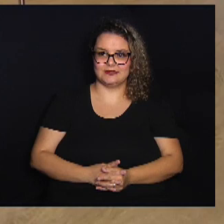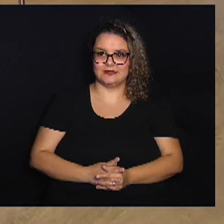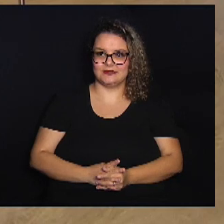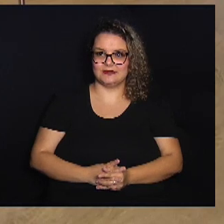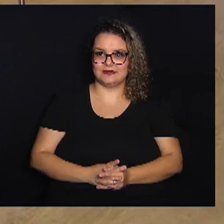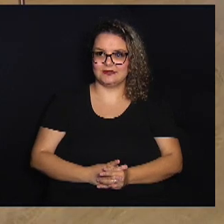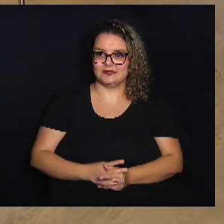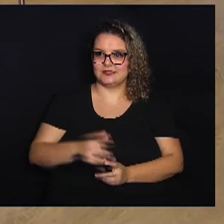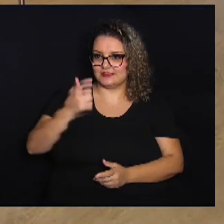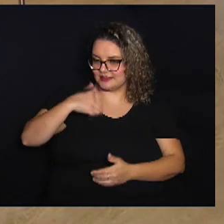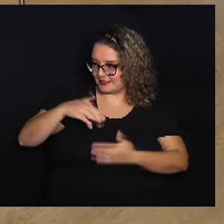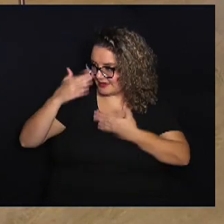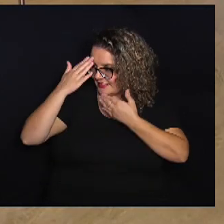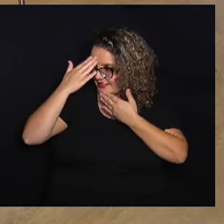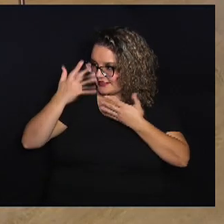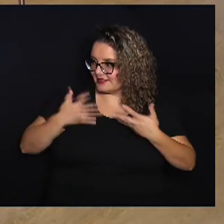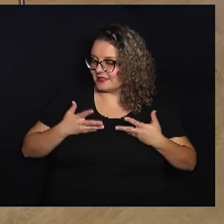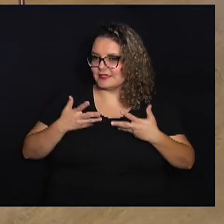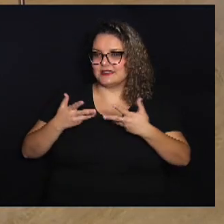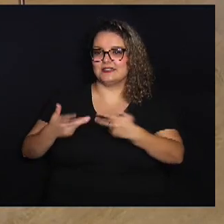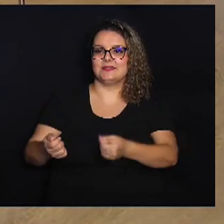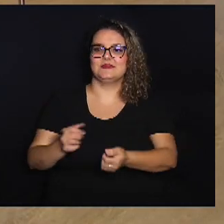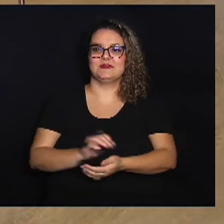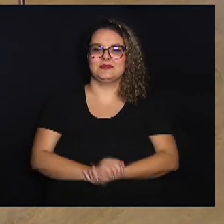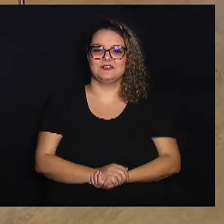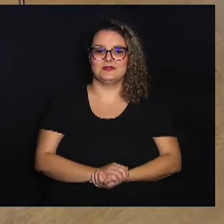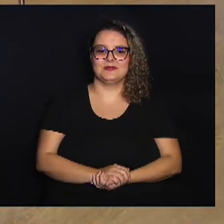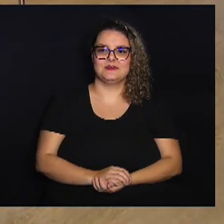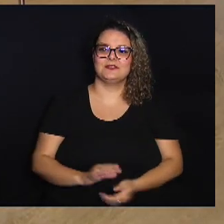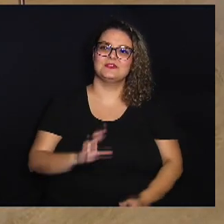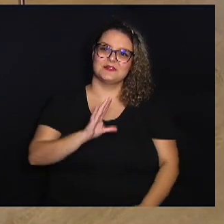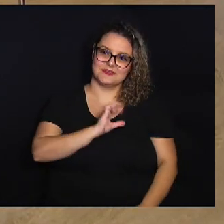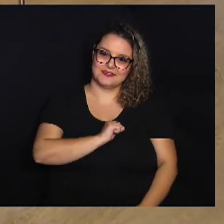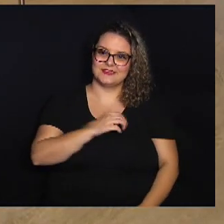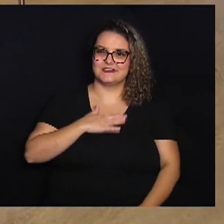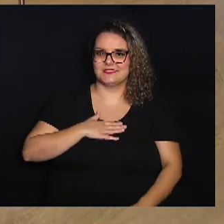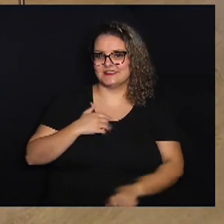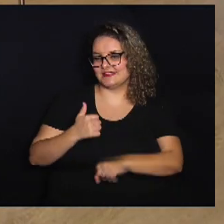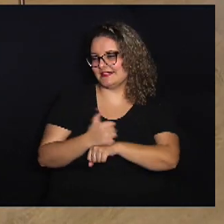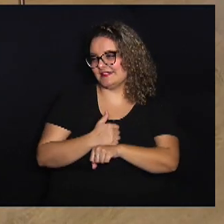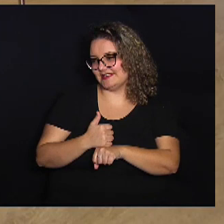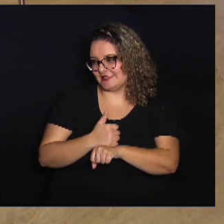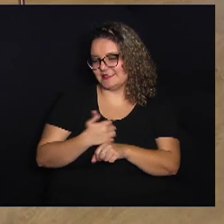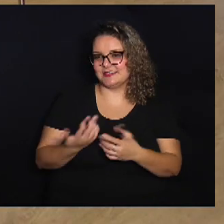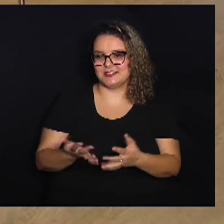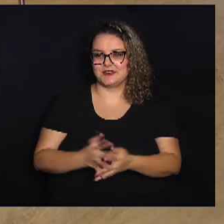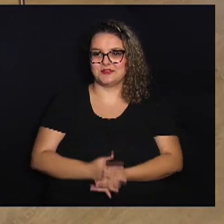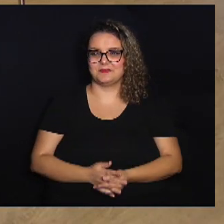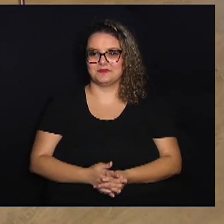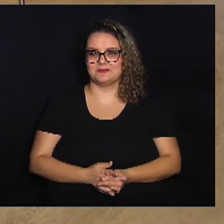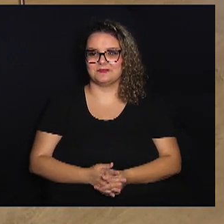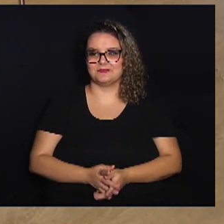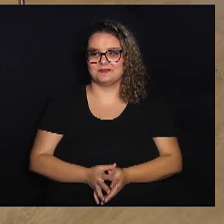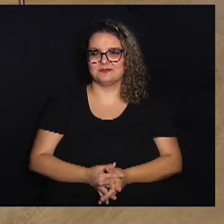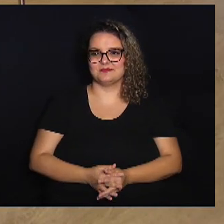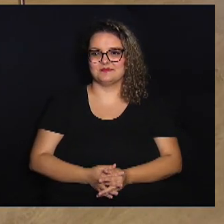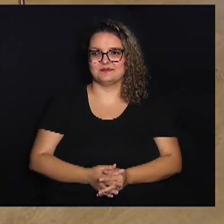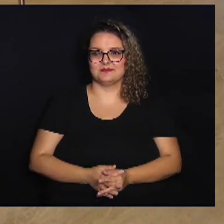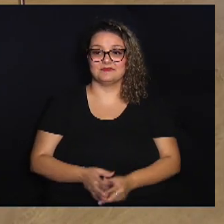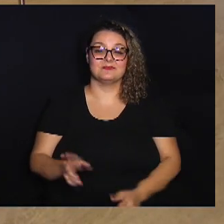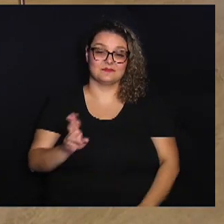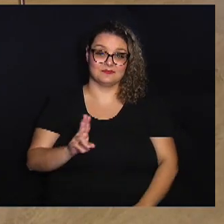Eu que agradeço o convite. Gosto muito da minha profissão. A gente usa